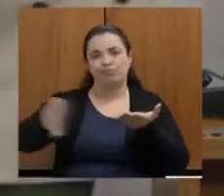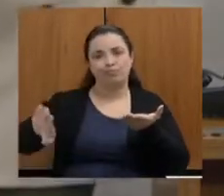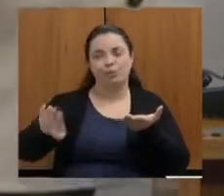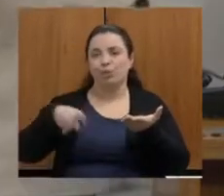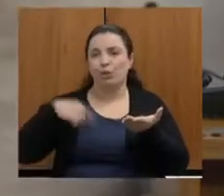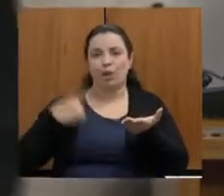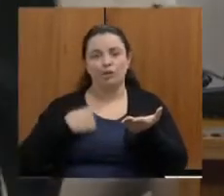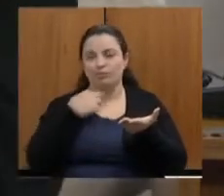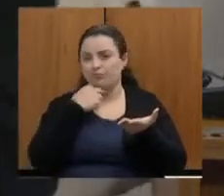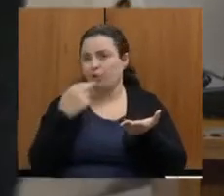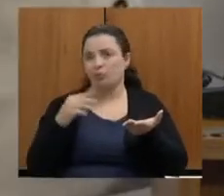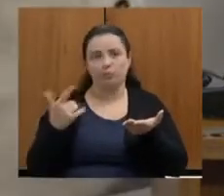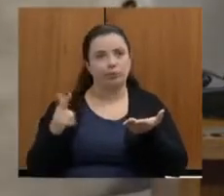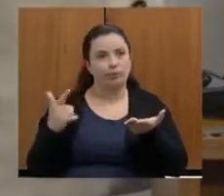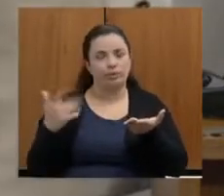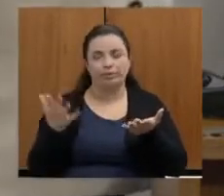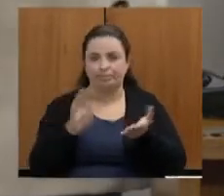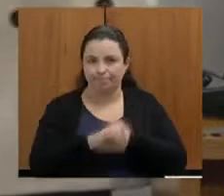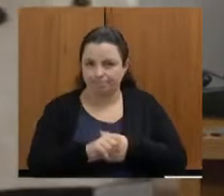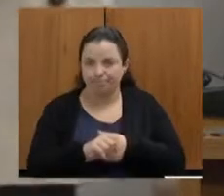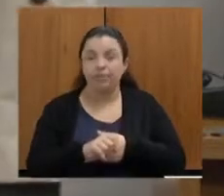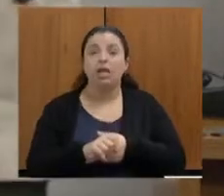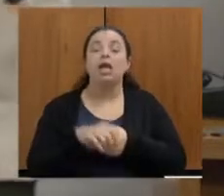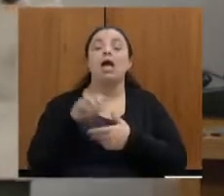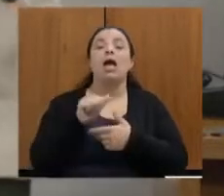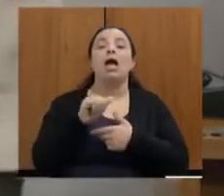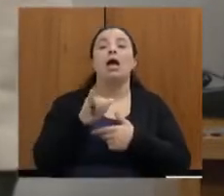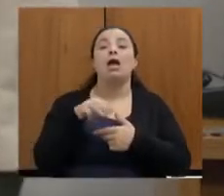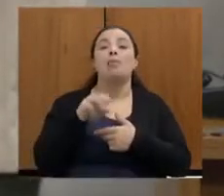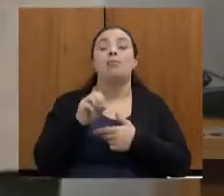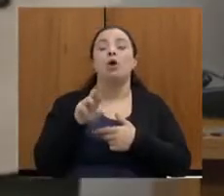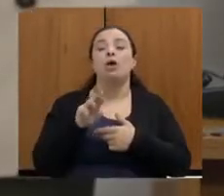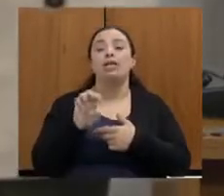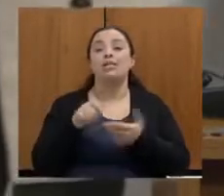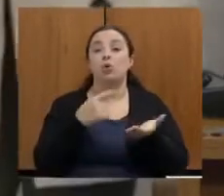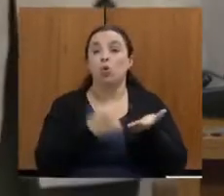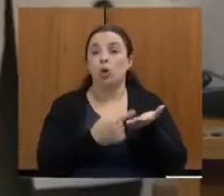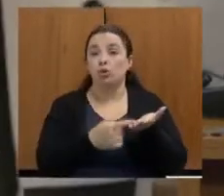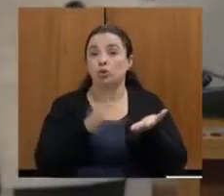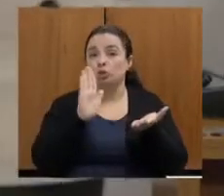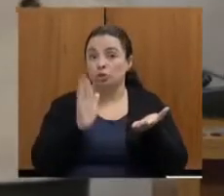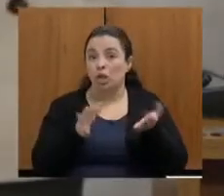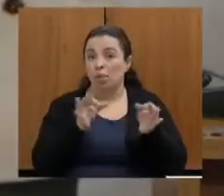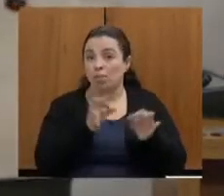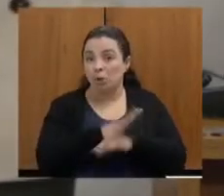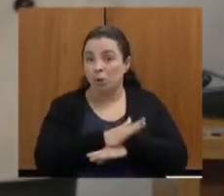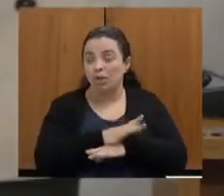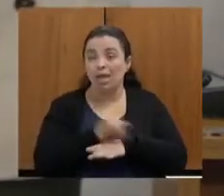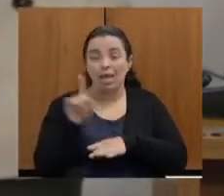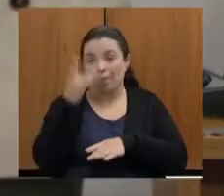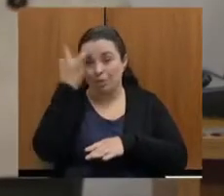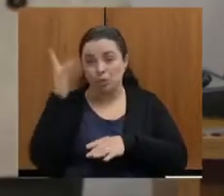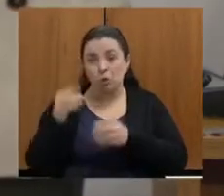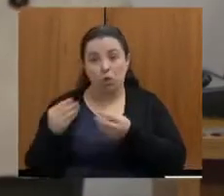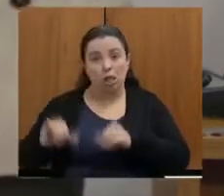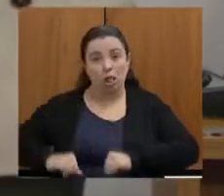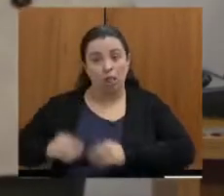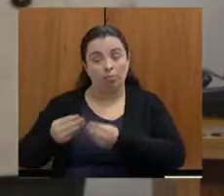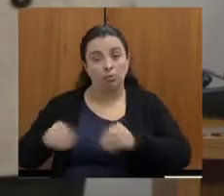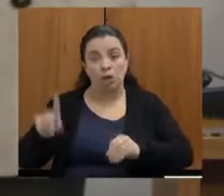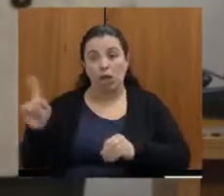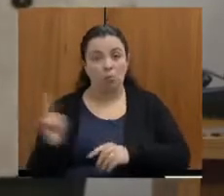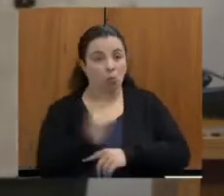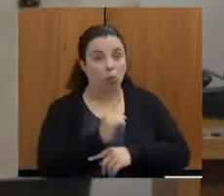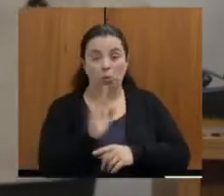de lá de Aimorés madeira Mas o acordo já está se firmando sem a presença dos atingidos e sabemos que como